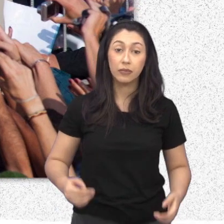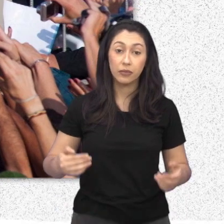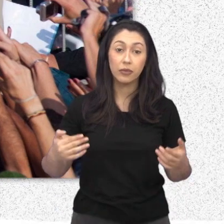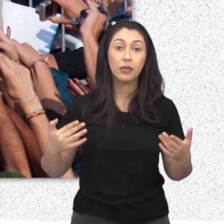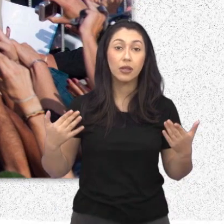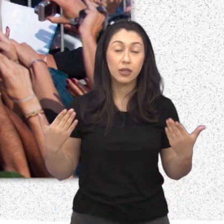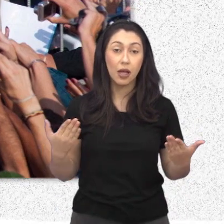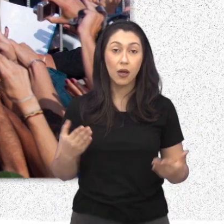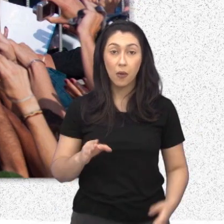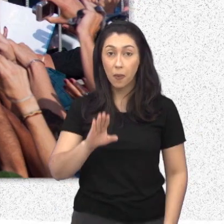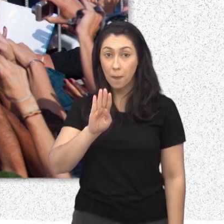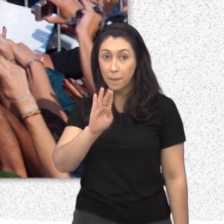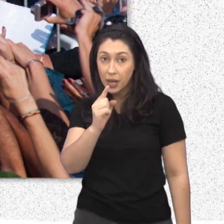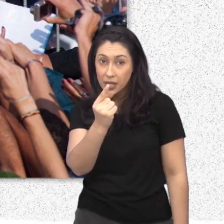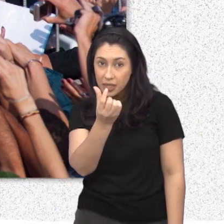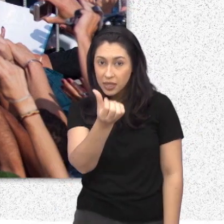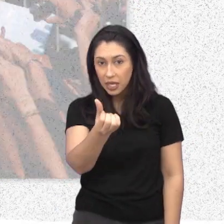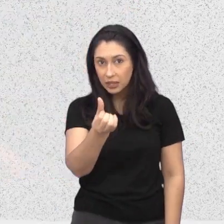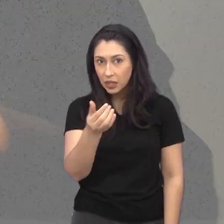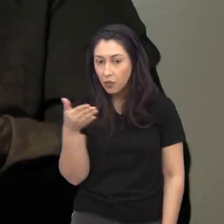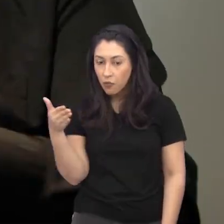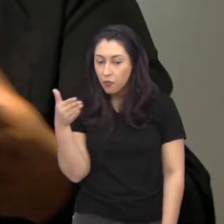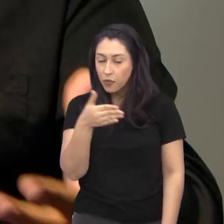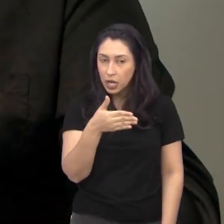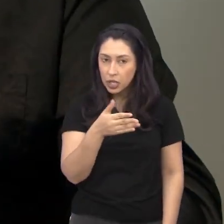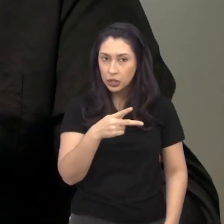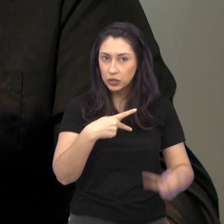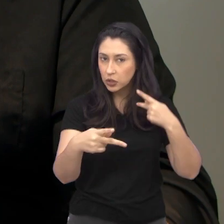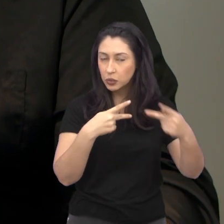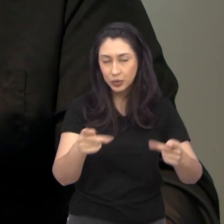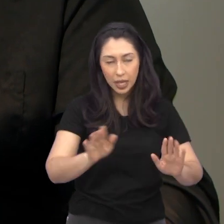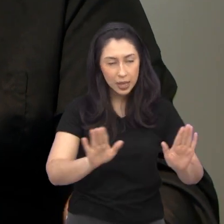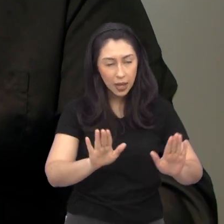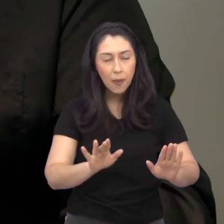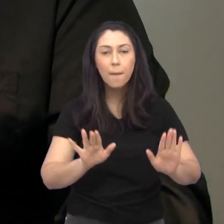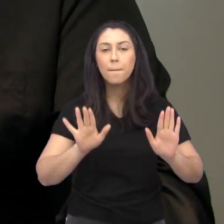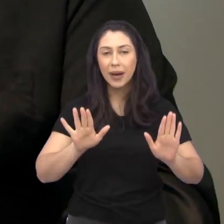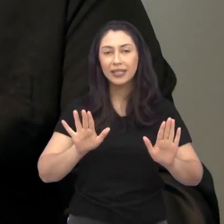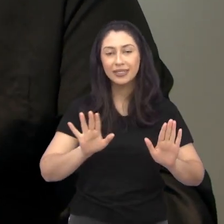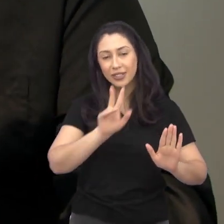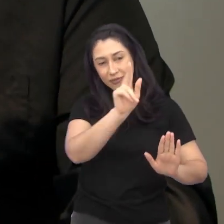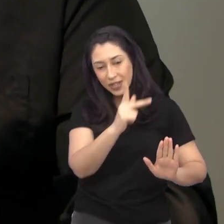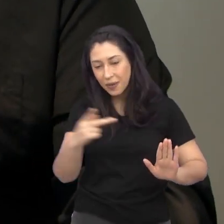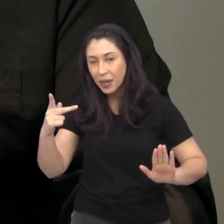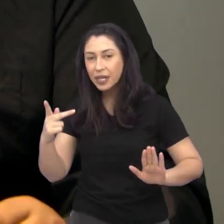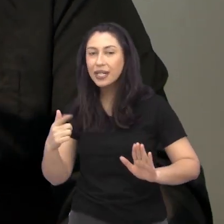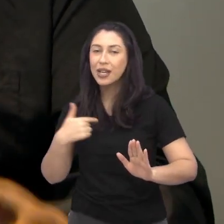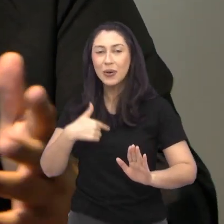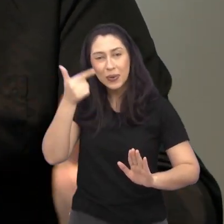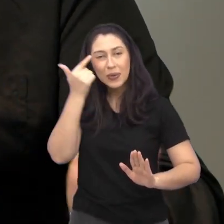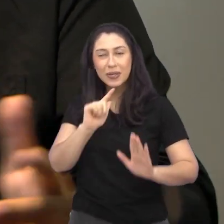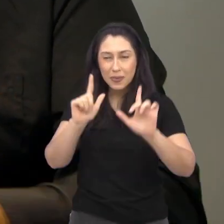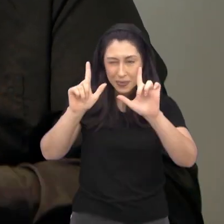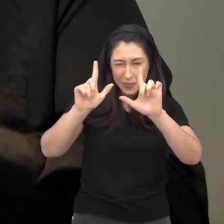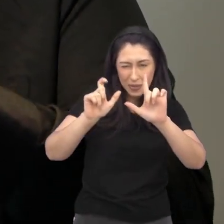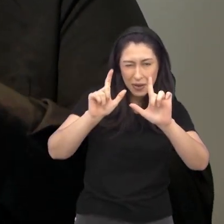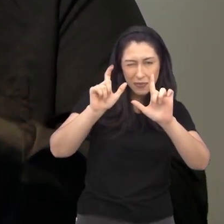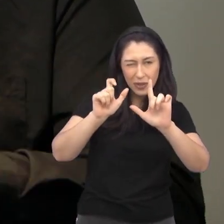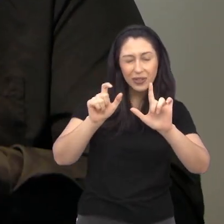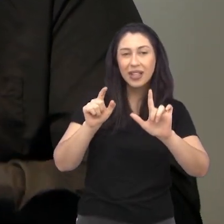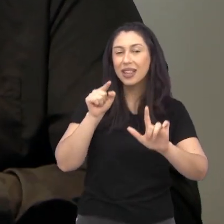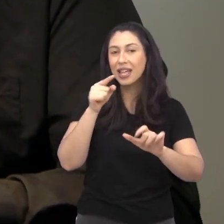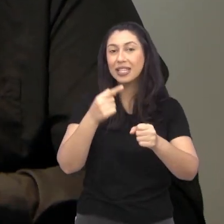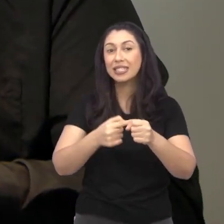O Bento XVI não esteve aqui em São José, mas esteve na região, né, do Vale do Paraíba, e eu fotografei o Papa Bento